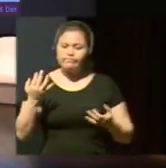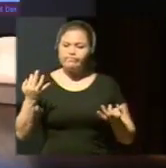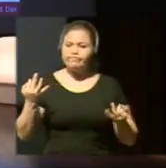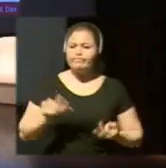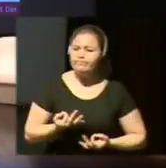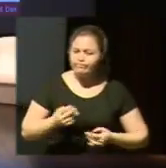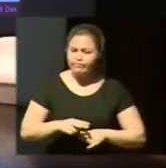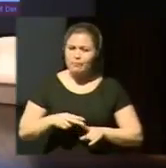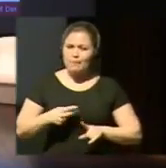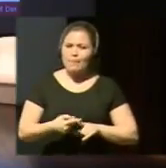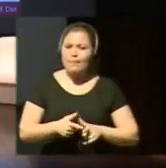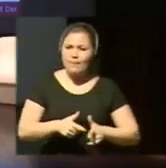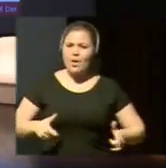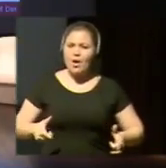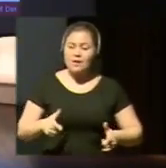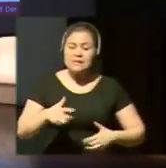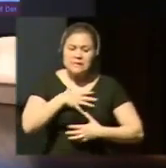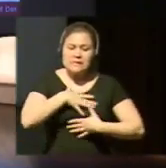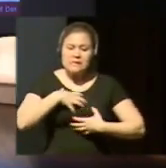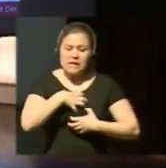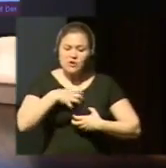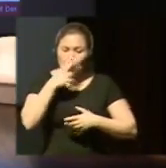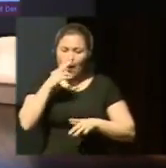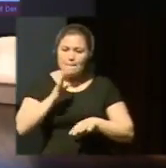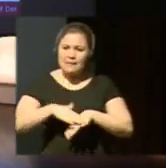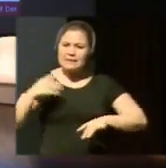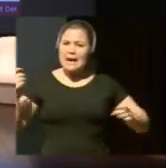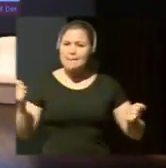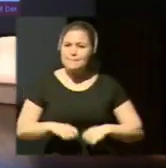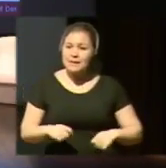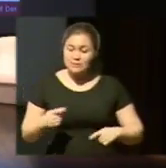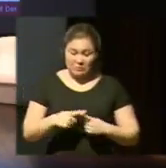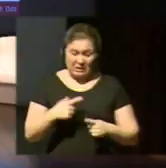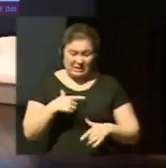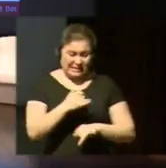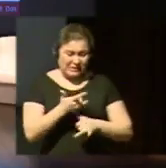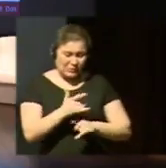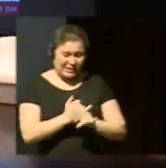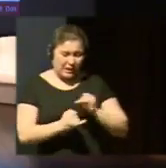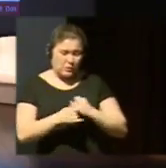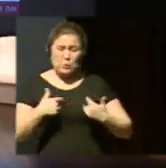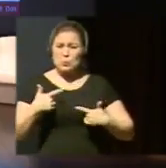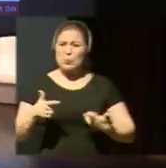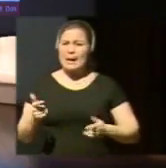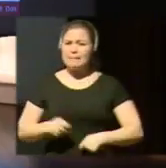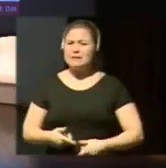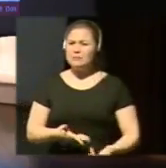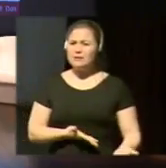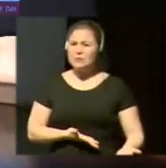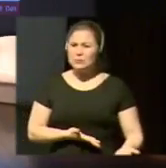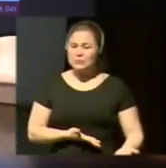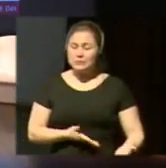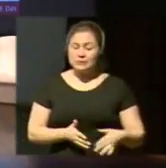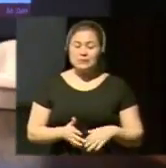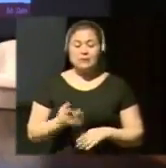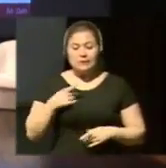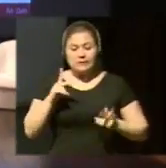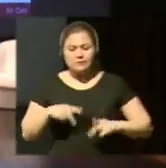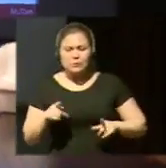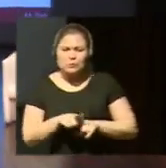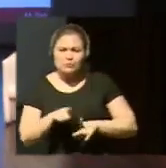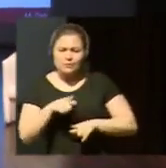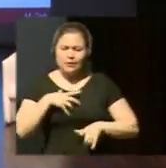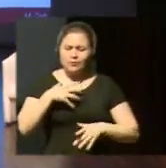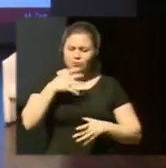seja, eles se sentem mais capazes. As pessoas que não têm internet dizem, eu não tenho capacidade para isso. Essas pessoas também